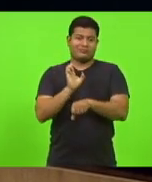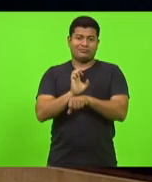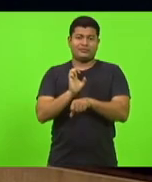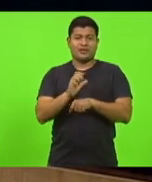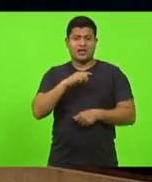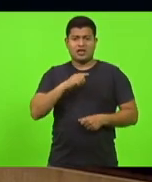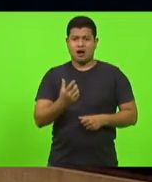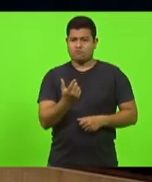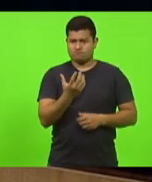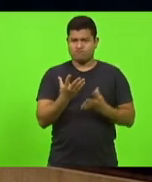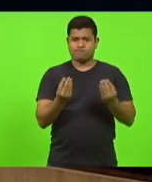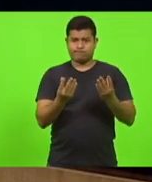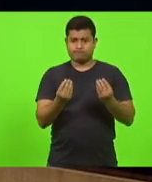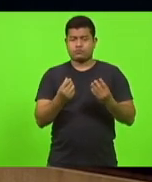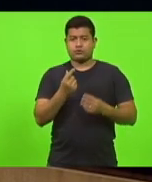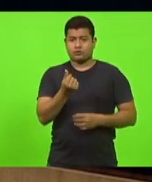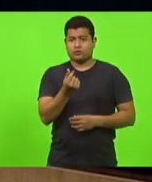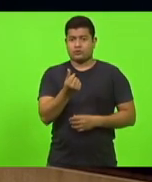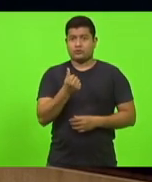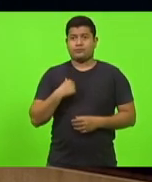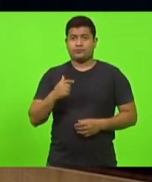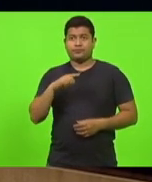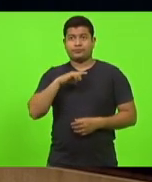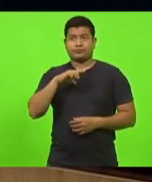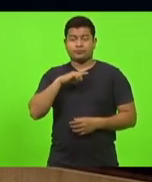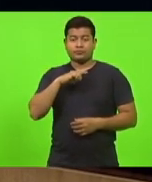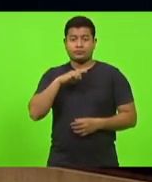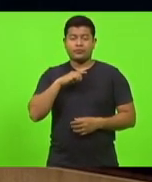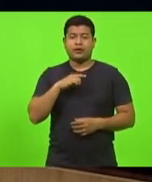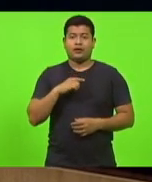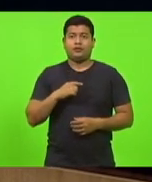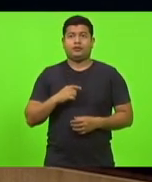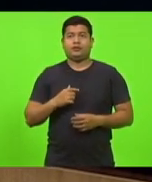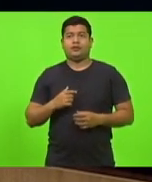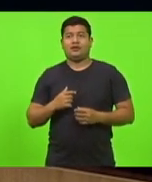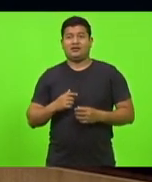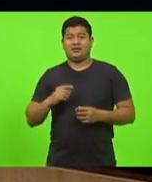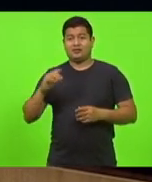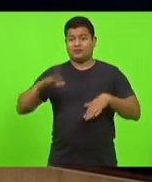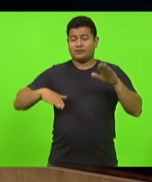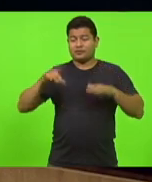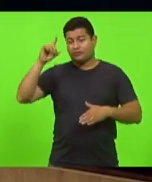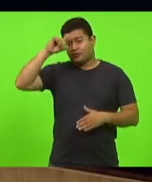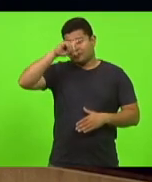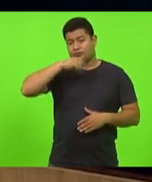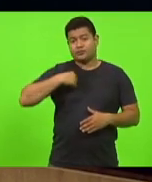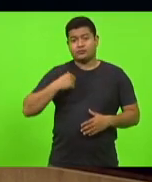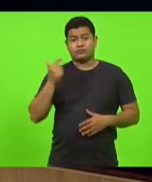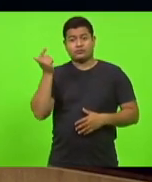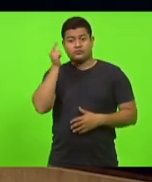de dinheiro. Há, inclusive, aí, como eu disse, até dificuldades de alguns